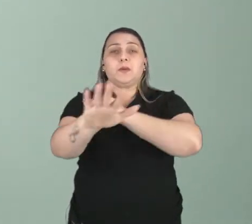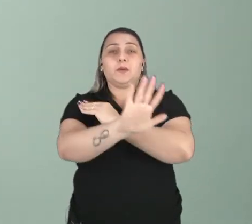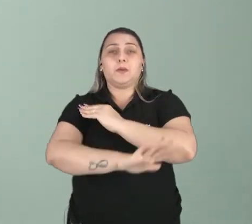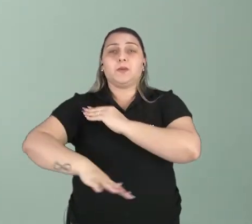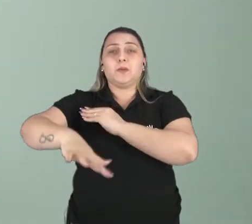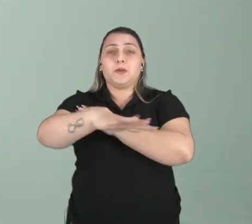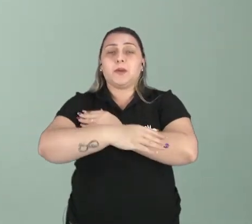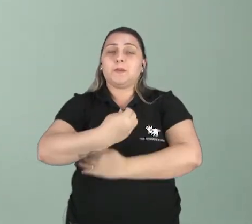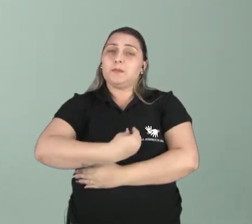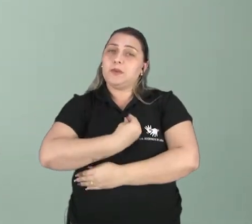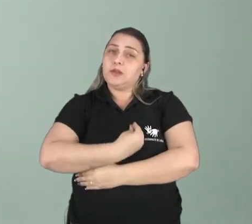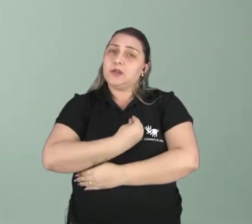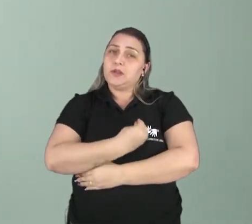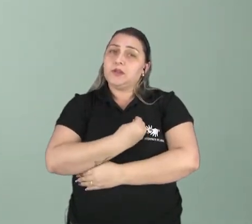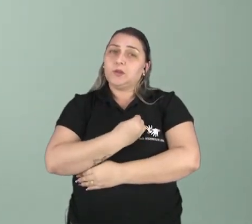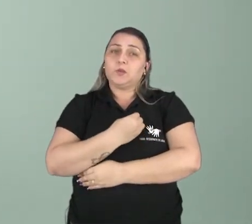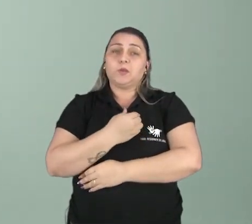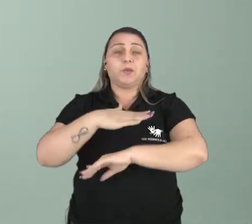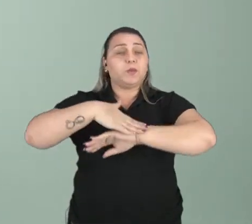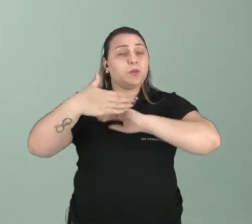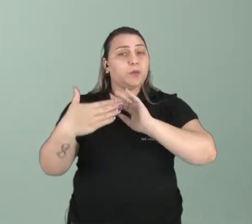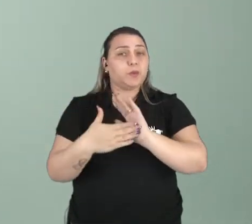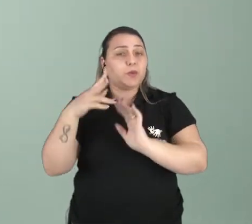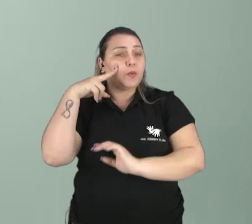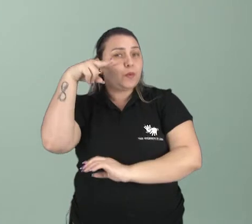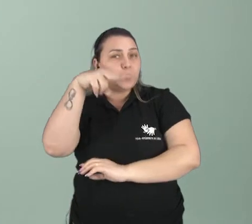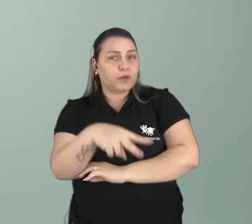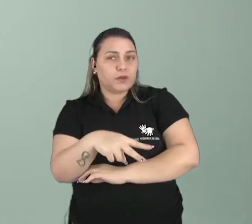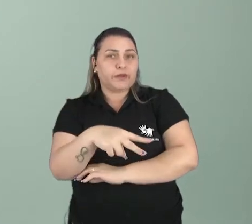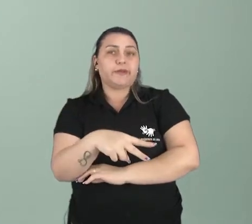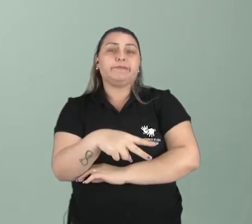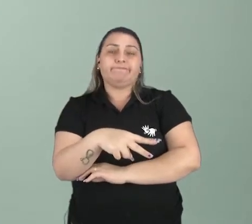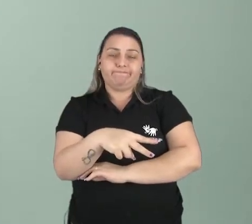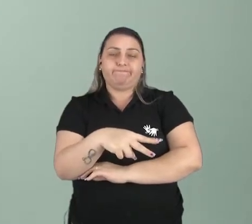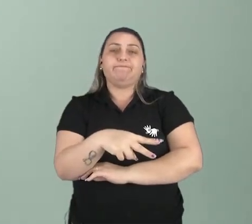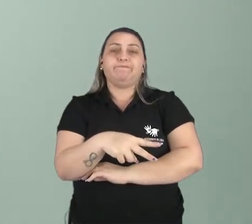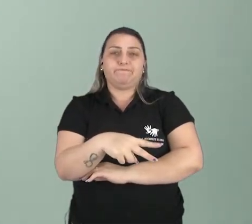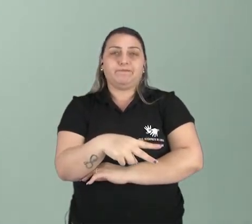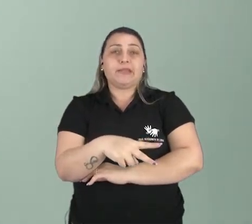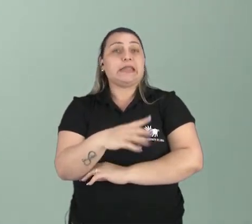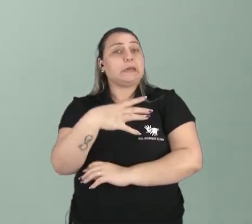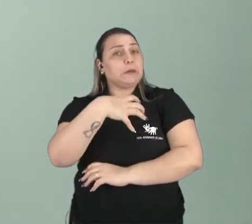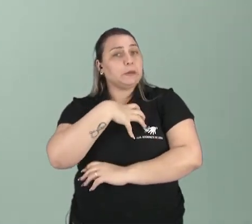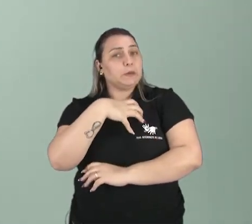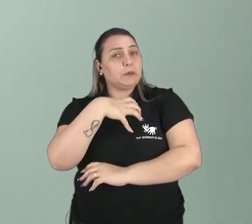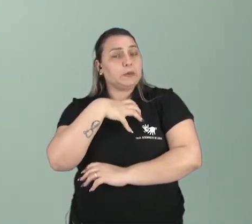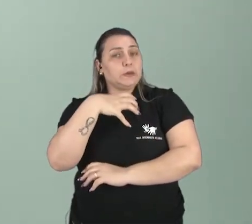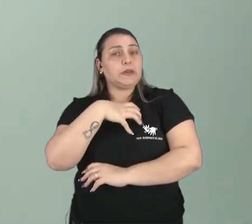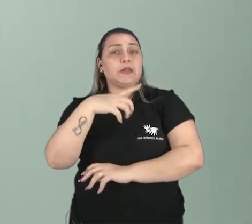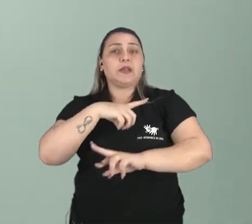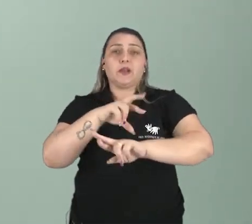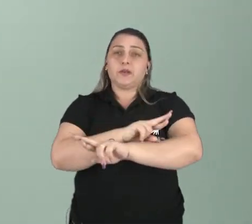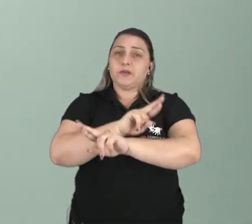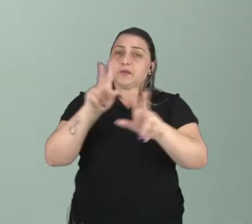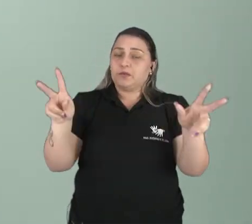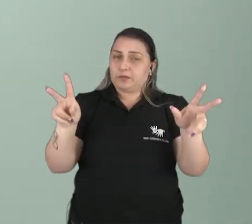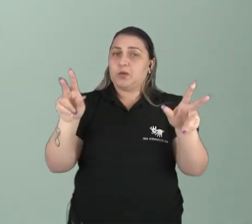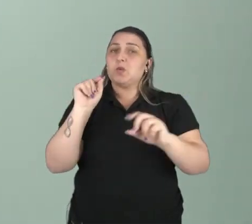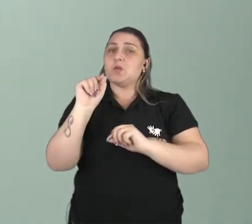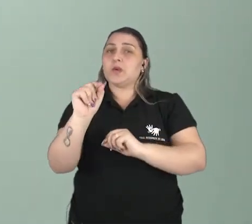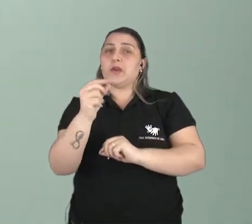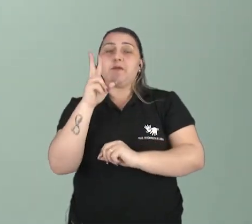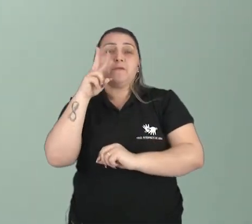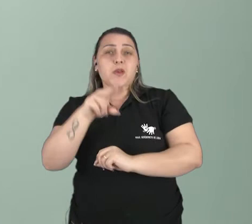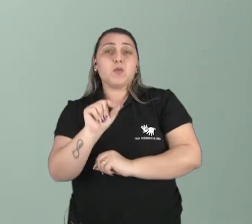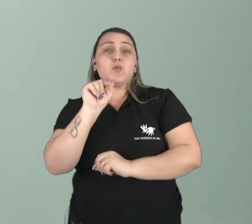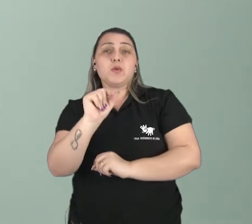está presente praticamente em tudo que olhamos ao nosso redor. E quando sentimos que há uma diferença entre o que vemos